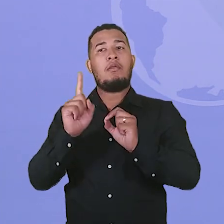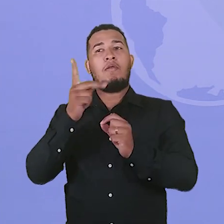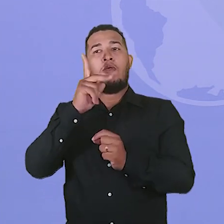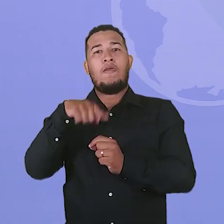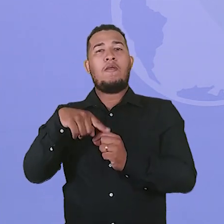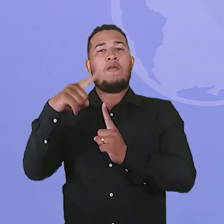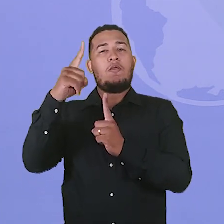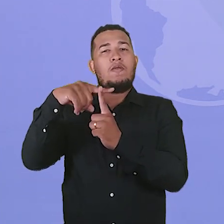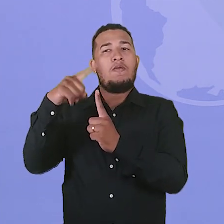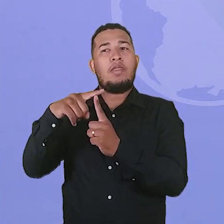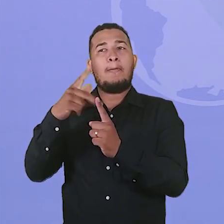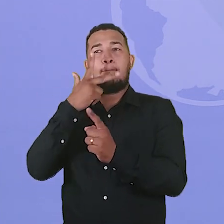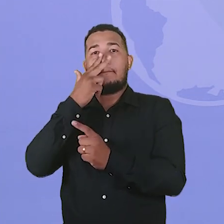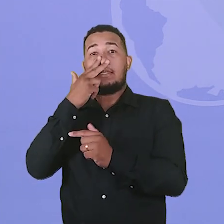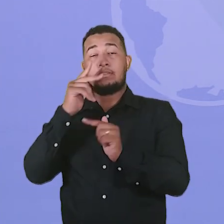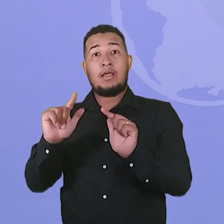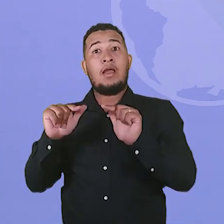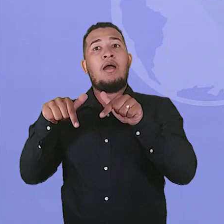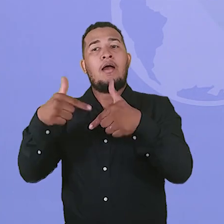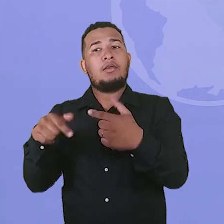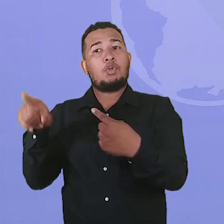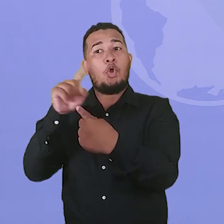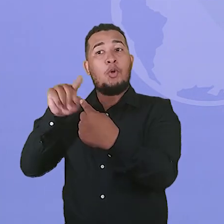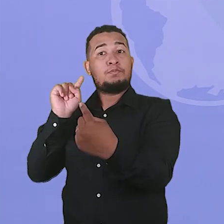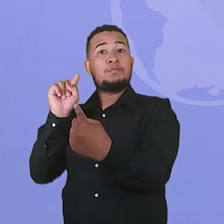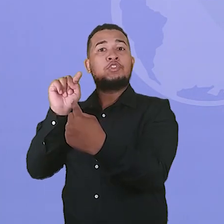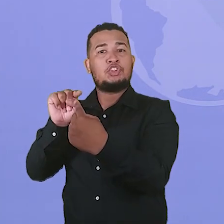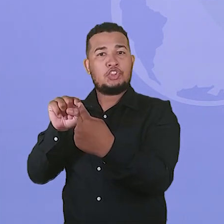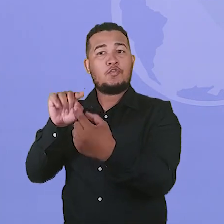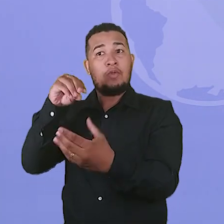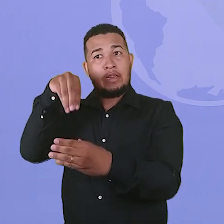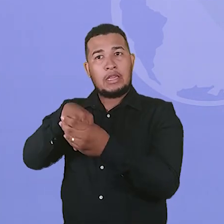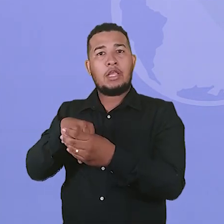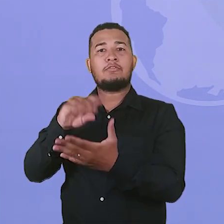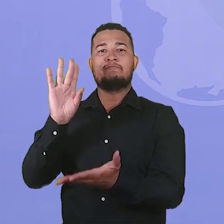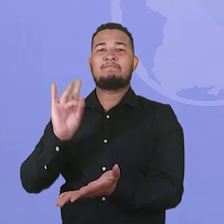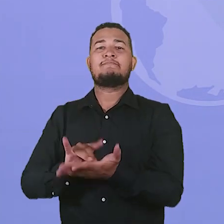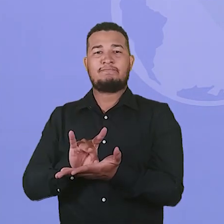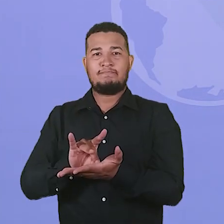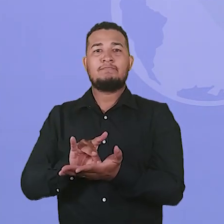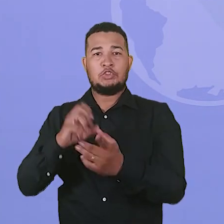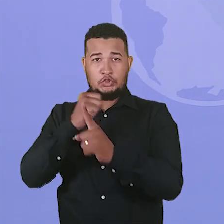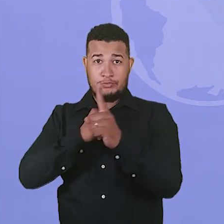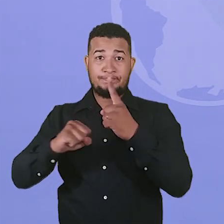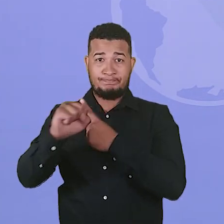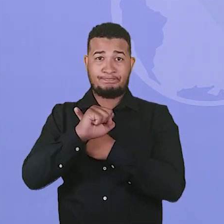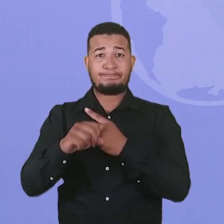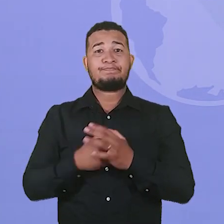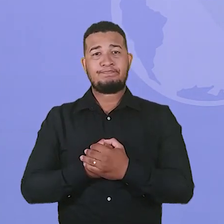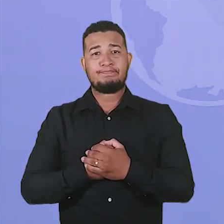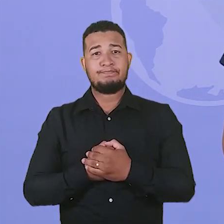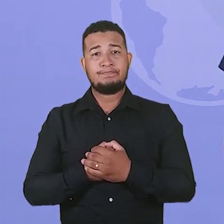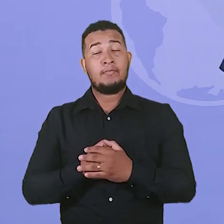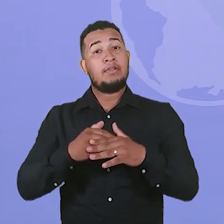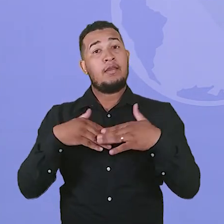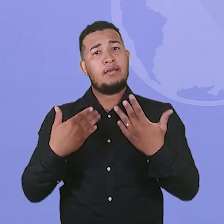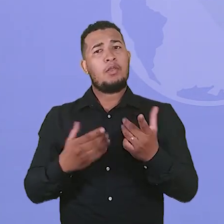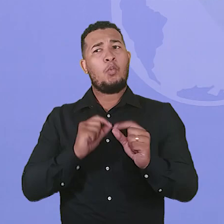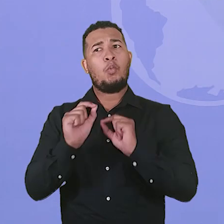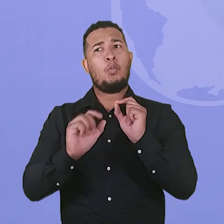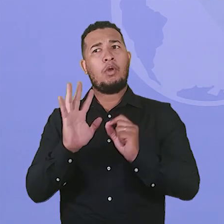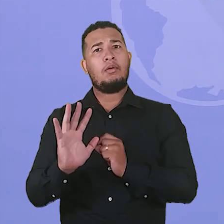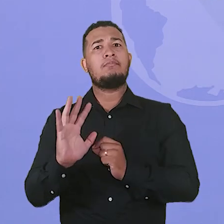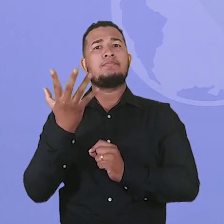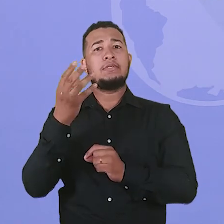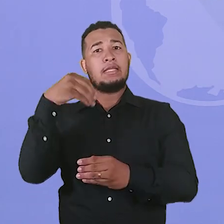tipo de ação objetiva dentro da realidade social, tá bom? Então, o